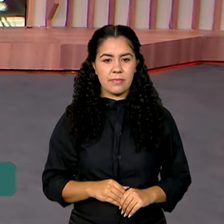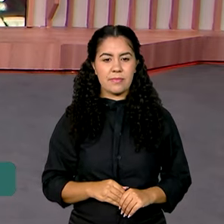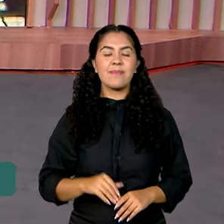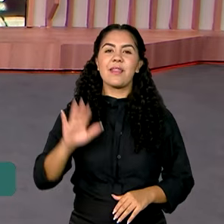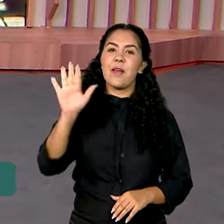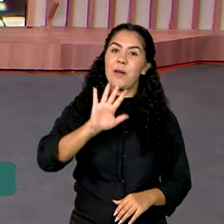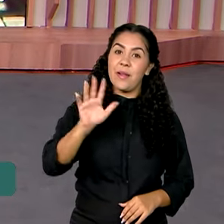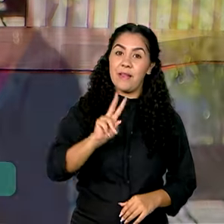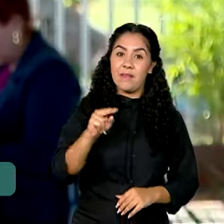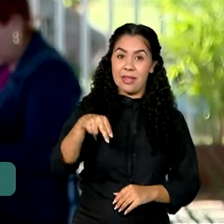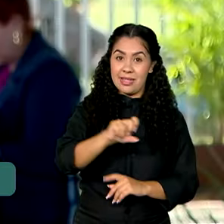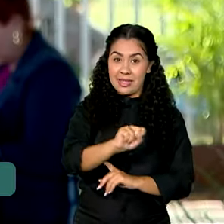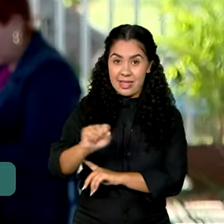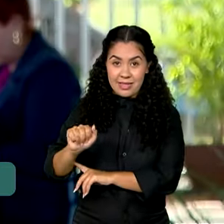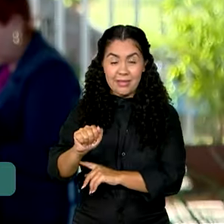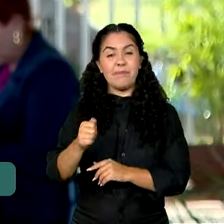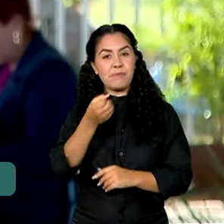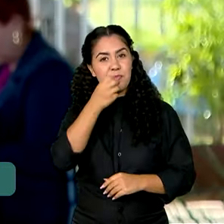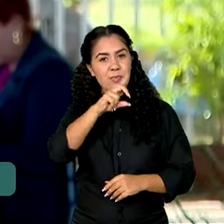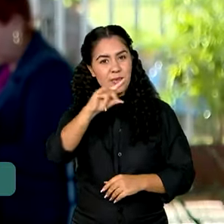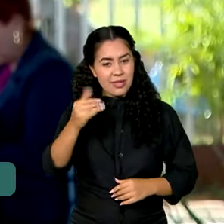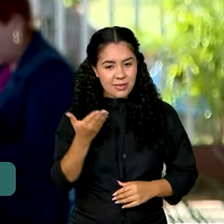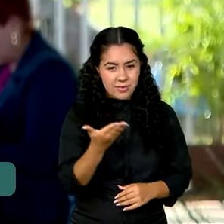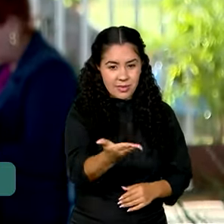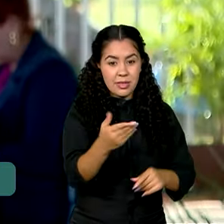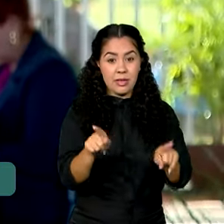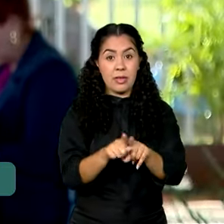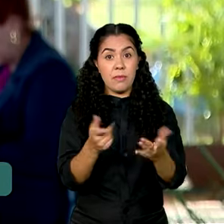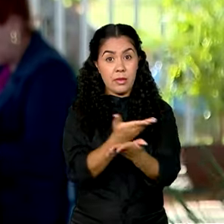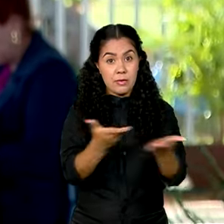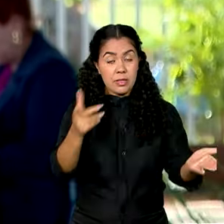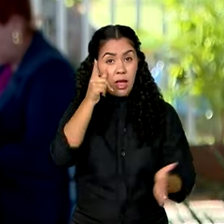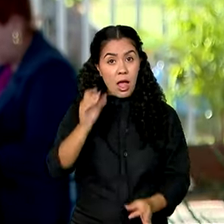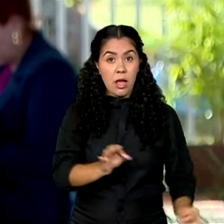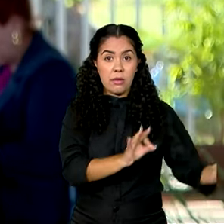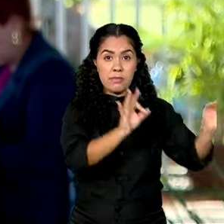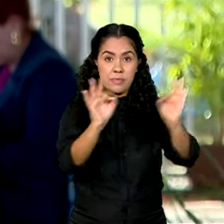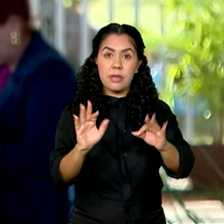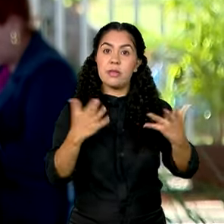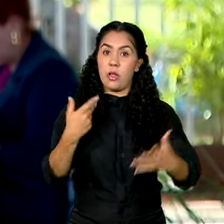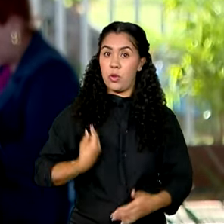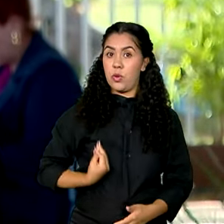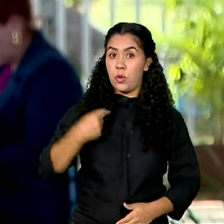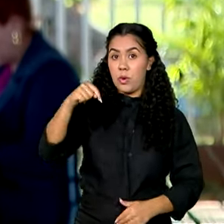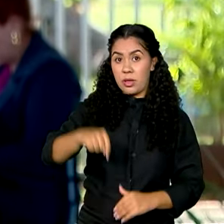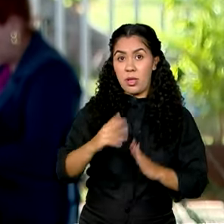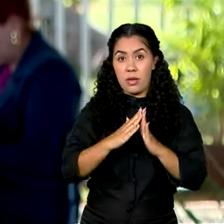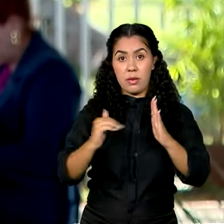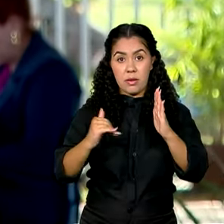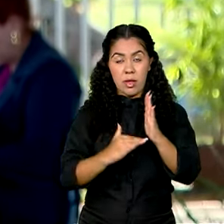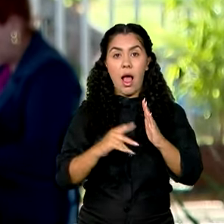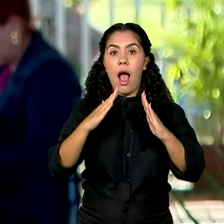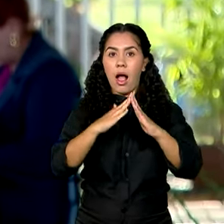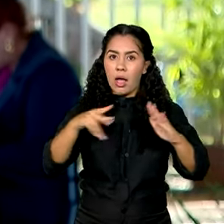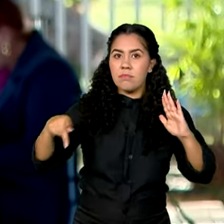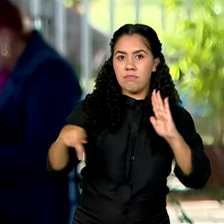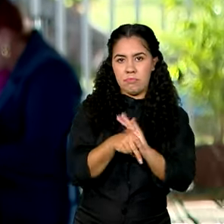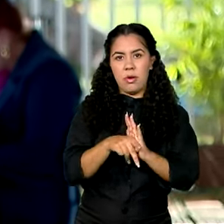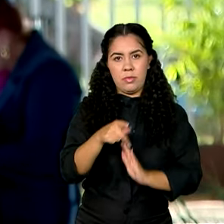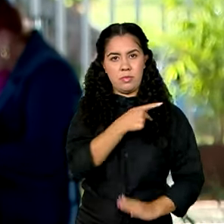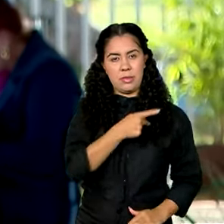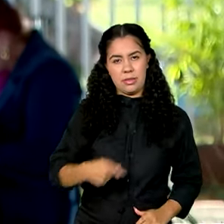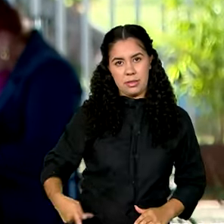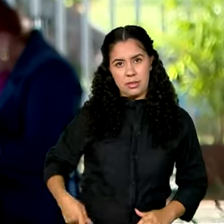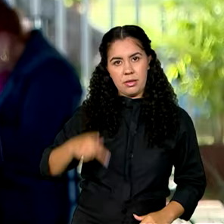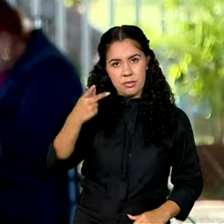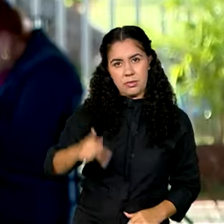Olá, Vanessa. Bom dia para você, bom dia a todos que nos acompanham. Pois é, eu estou aqui no Palácio da Alvorada, que é a residência oficial do presidente da